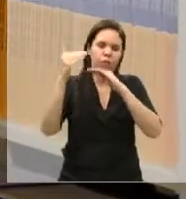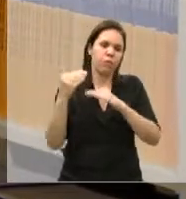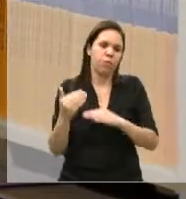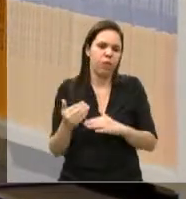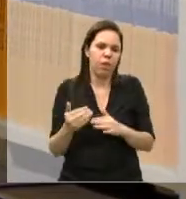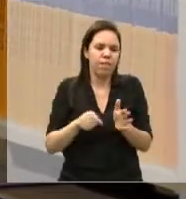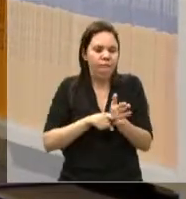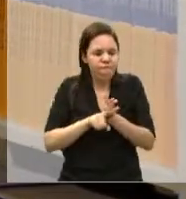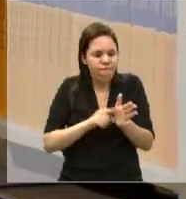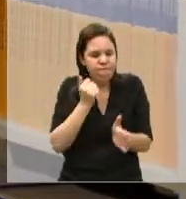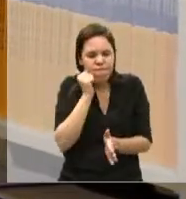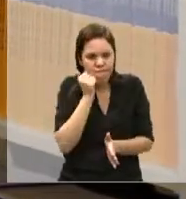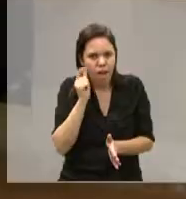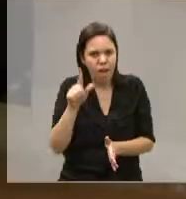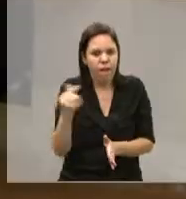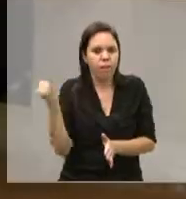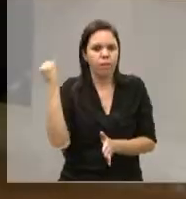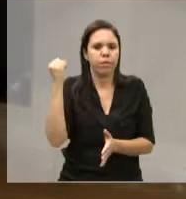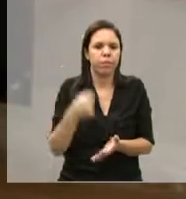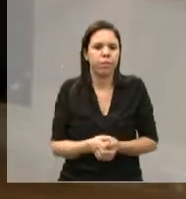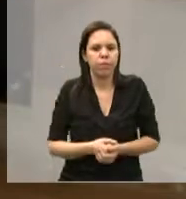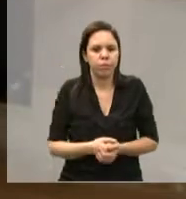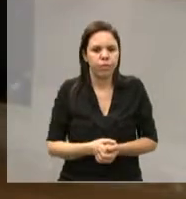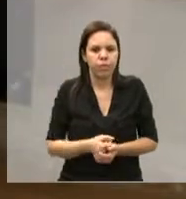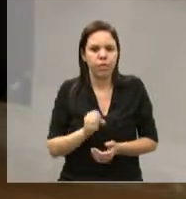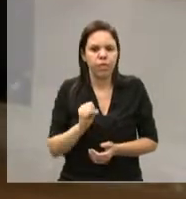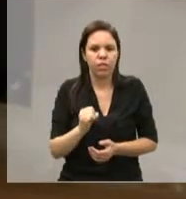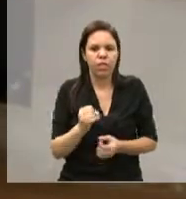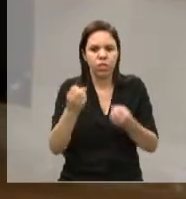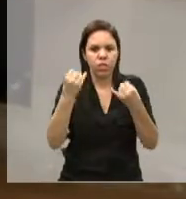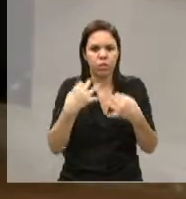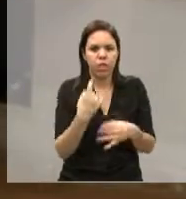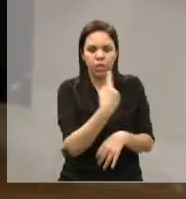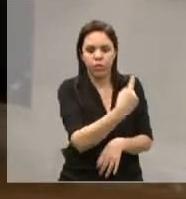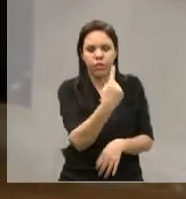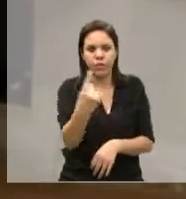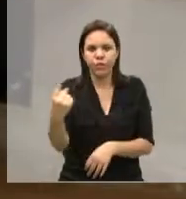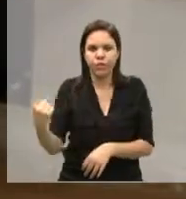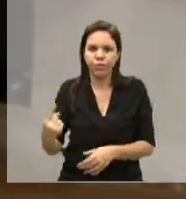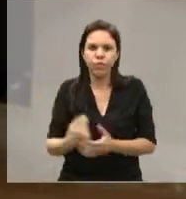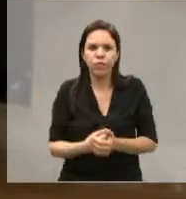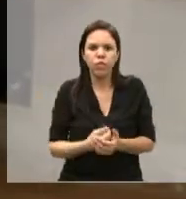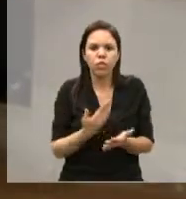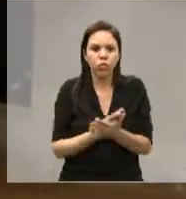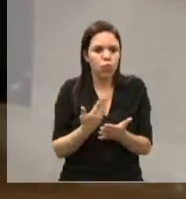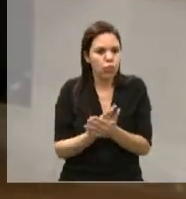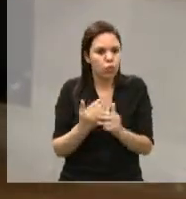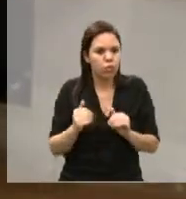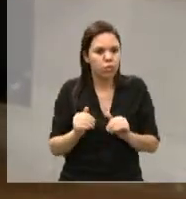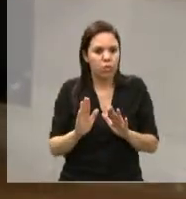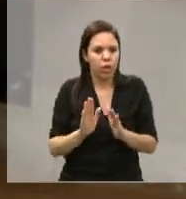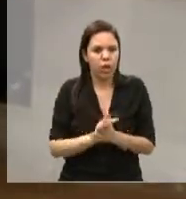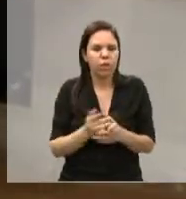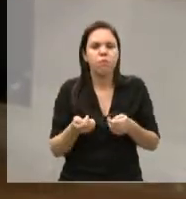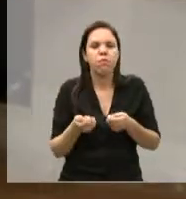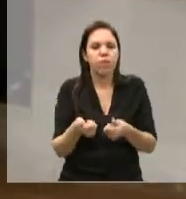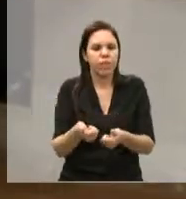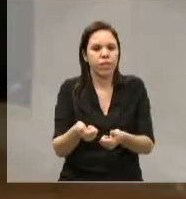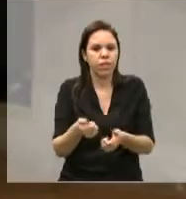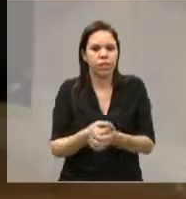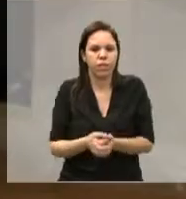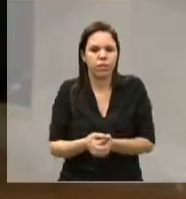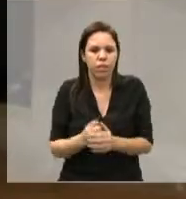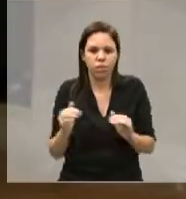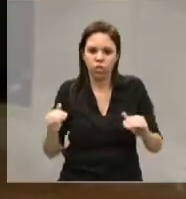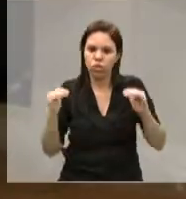ciência é muito importante. E se a gente falar individualmente, aquela pessoa que estuda mais, quais são os benefícios? Ela